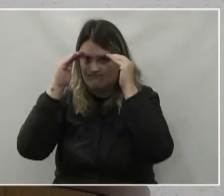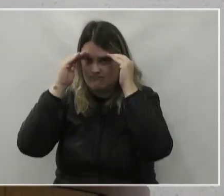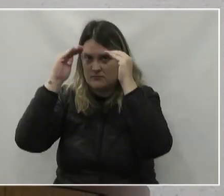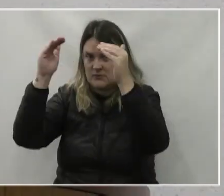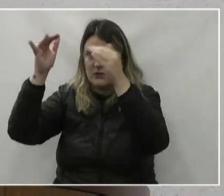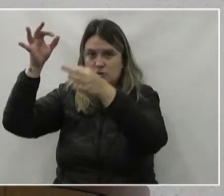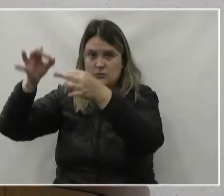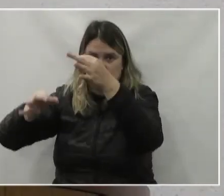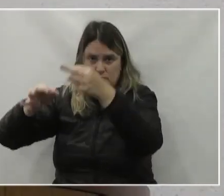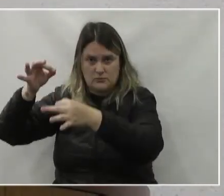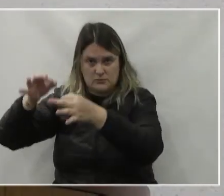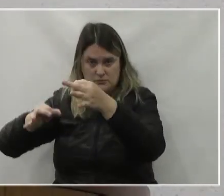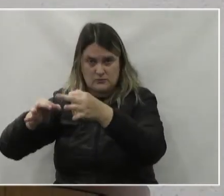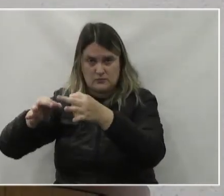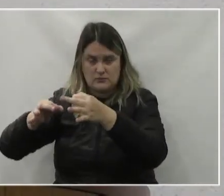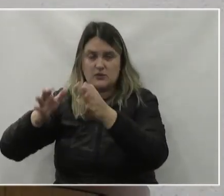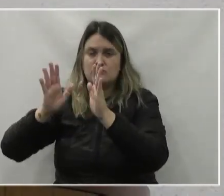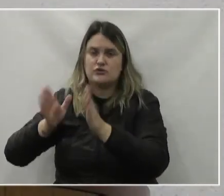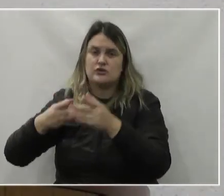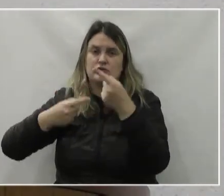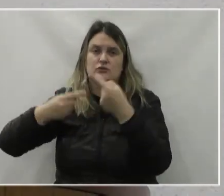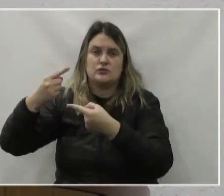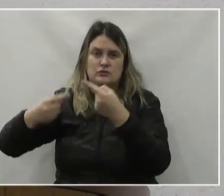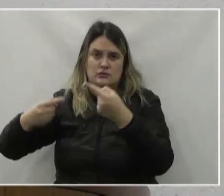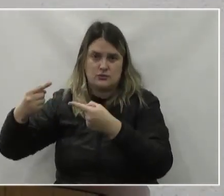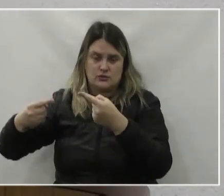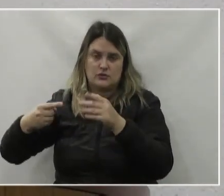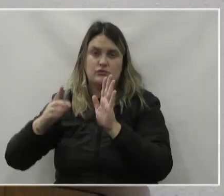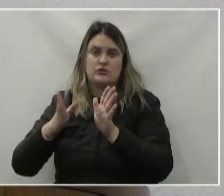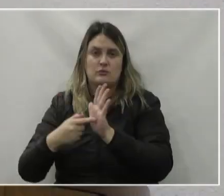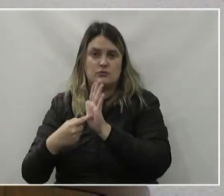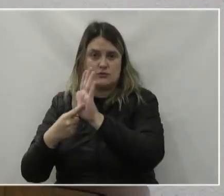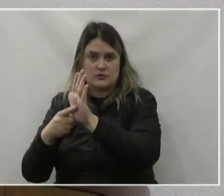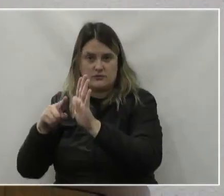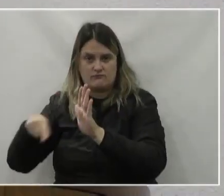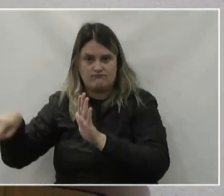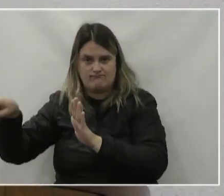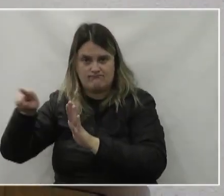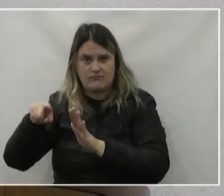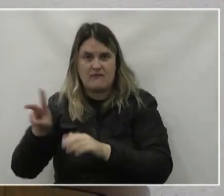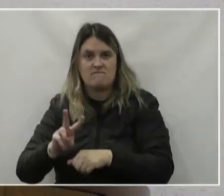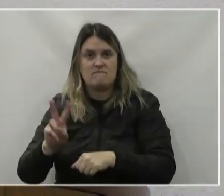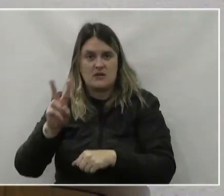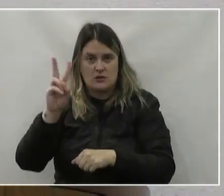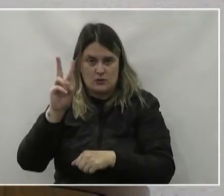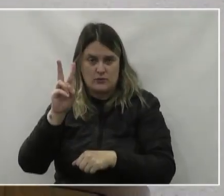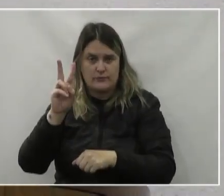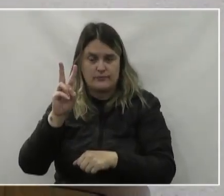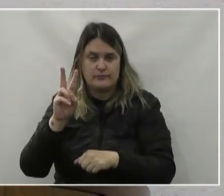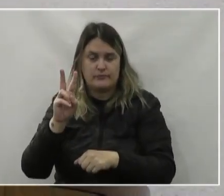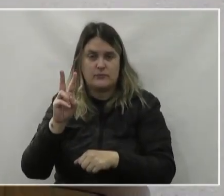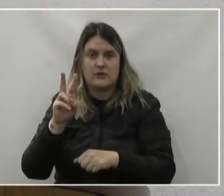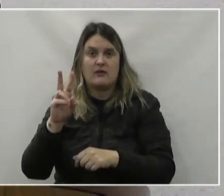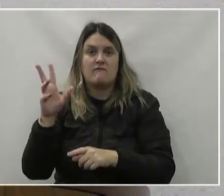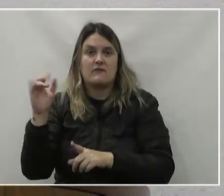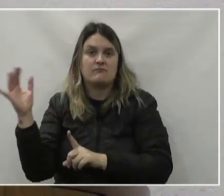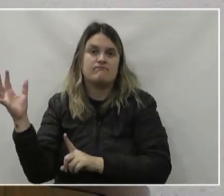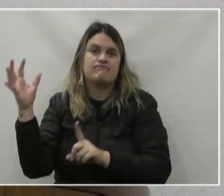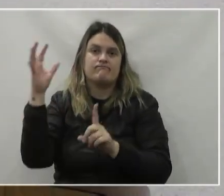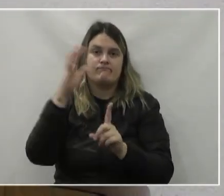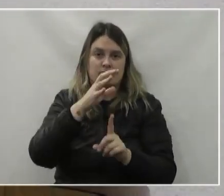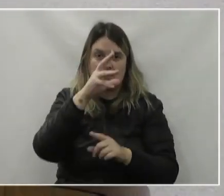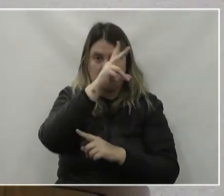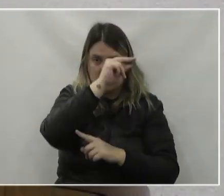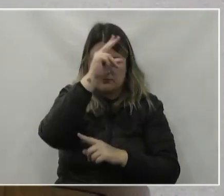judicial, nós já discutimos isso amplamente e mostrei isso monetariamente qual seria o impacto que teria para